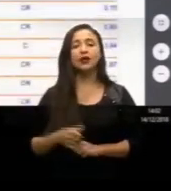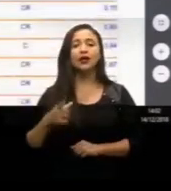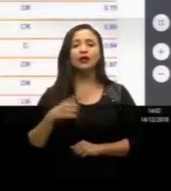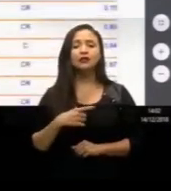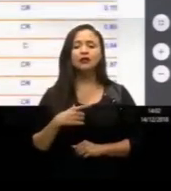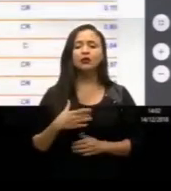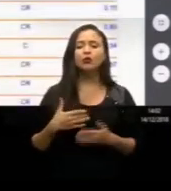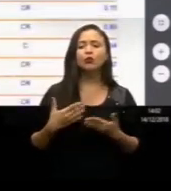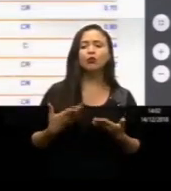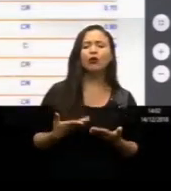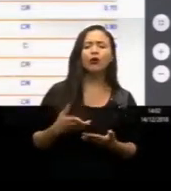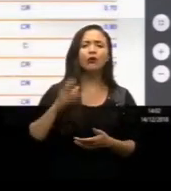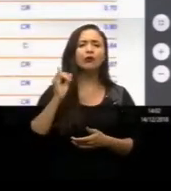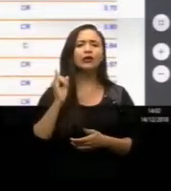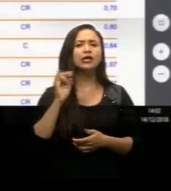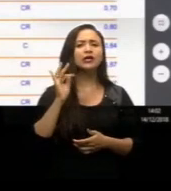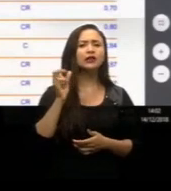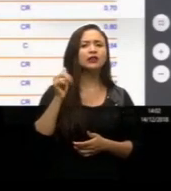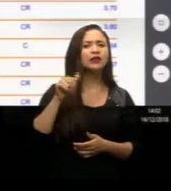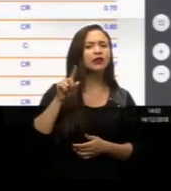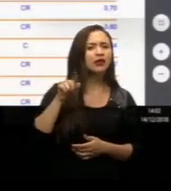de item que é esse. Então,